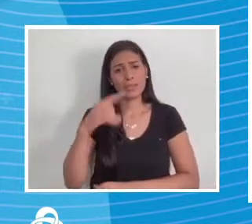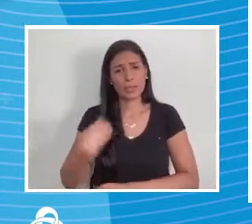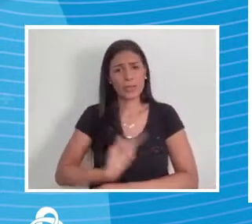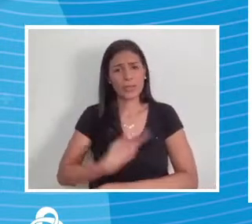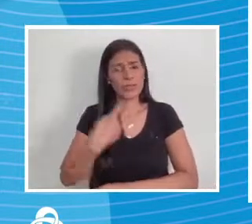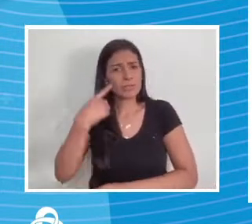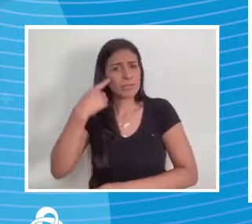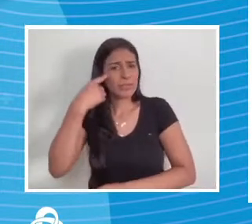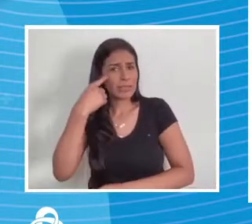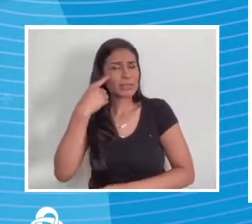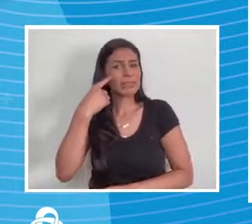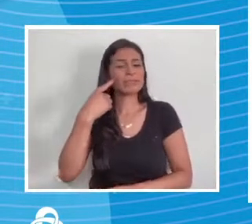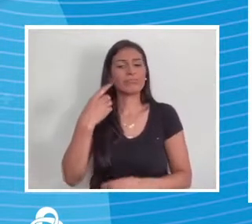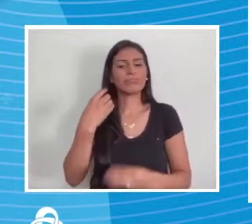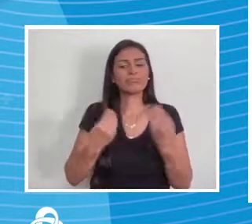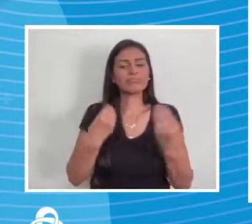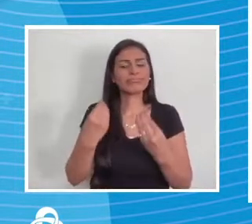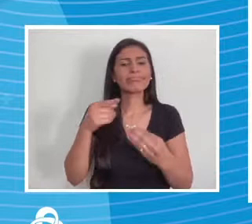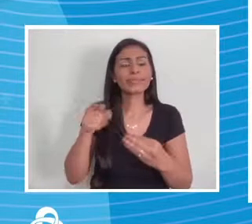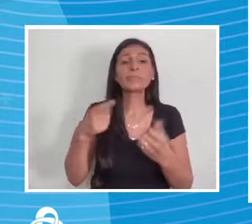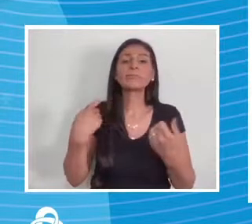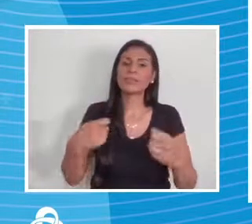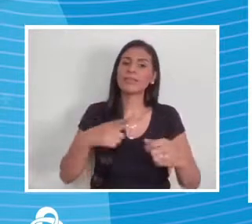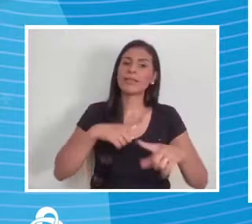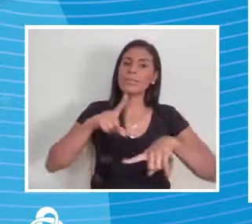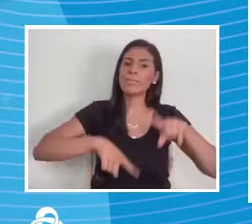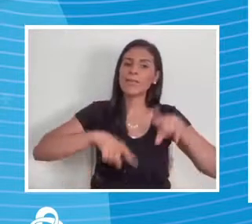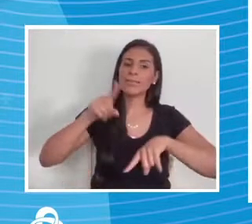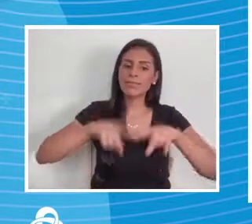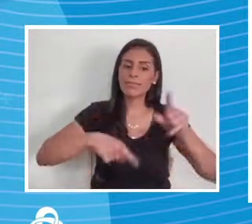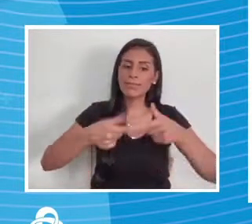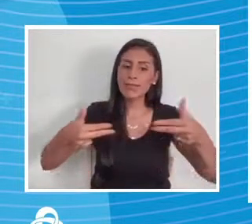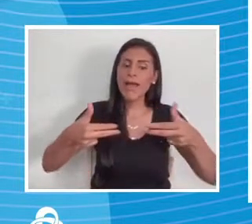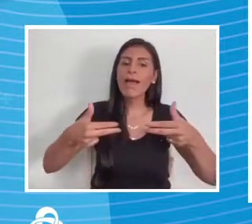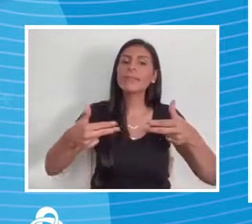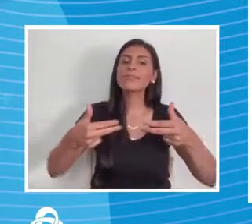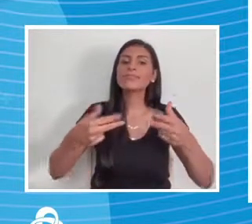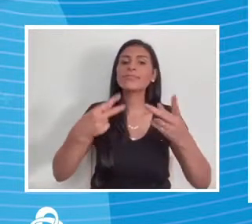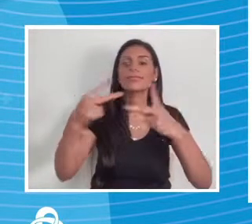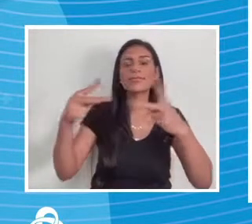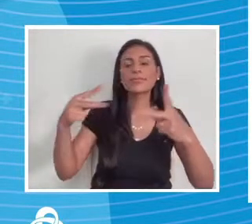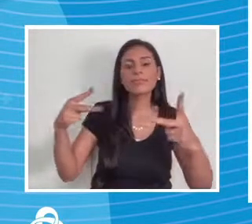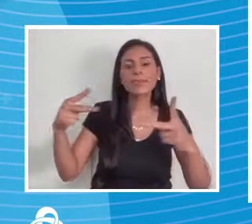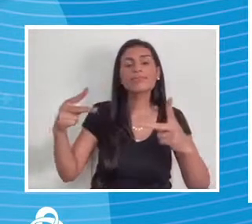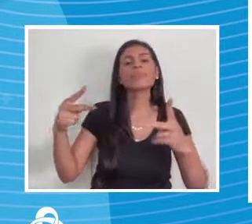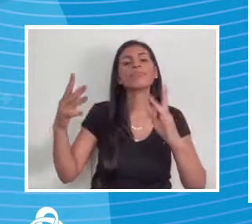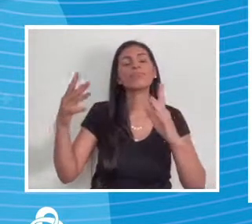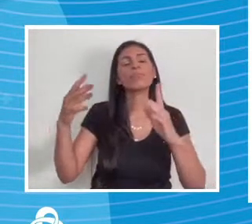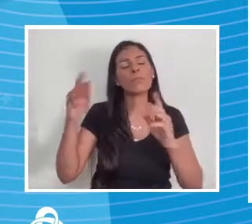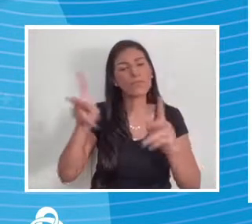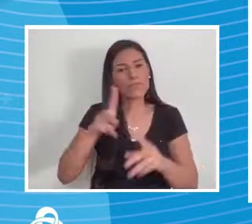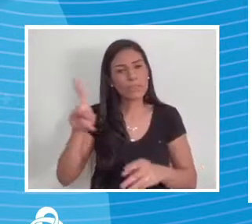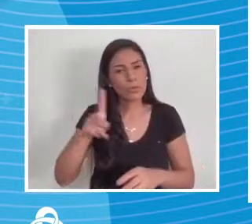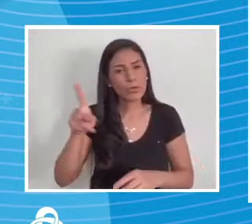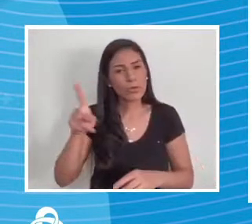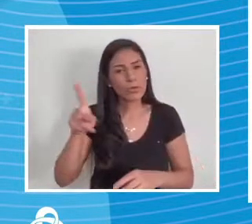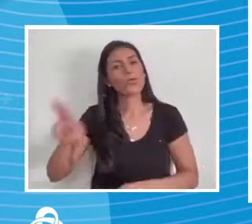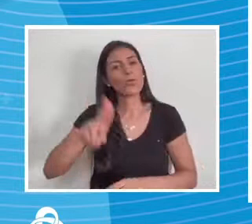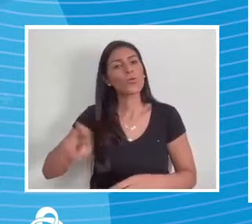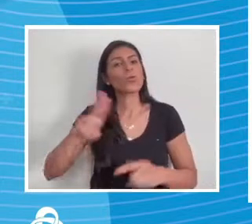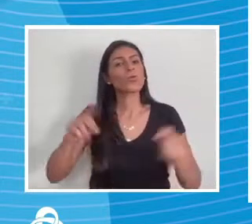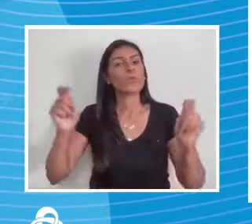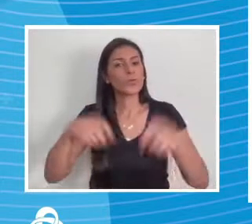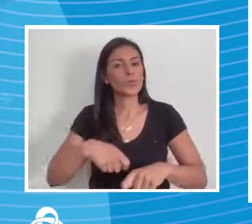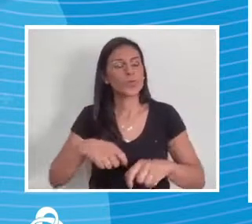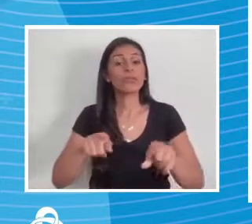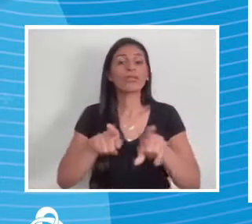intervenções, tem que ter materiais à disposição dos professores. E para que esses materiais, esses dados da avaliação e o pensamento curricular